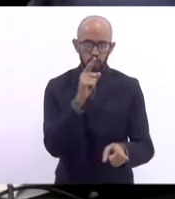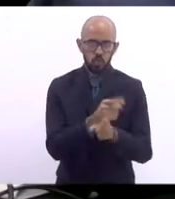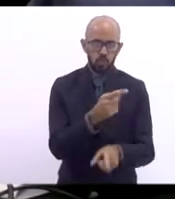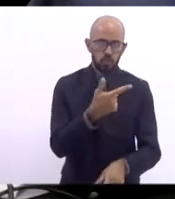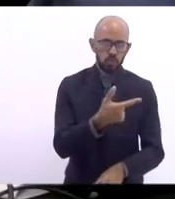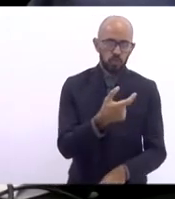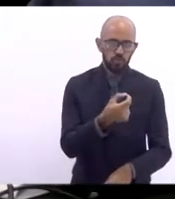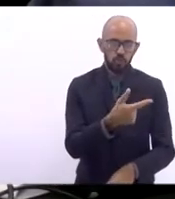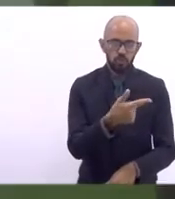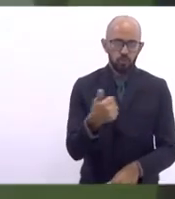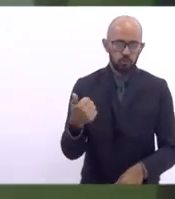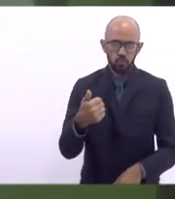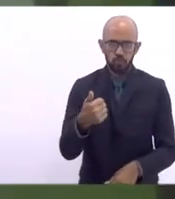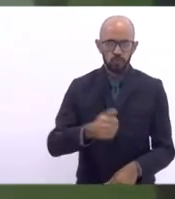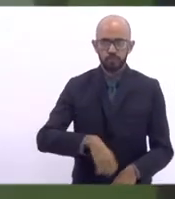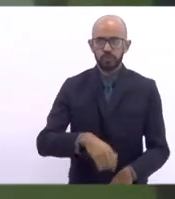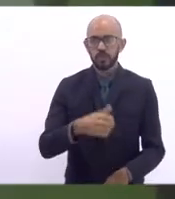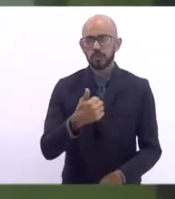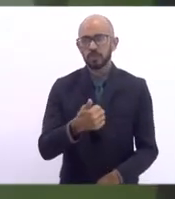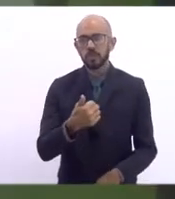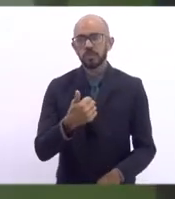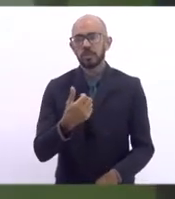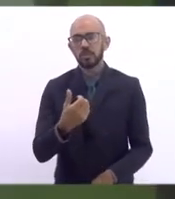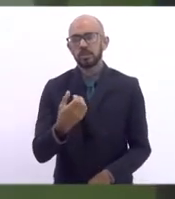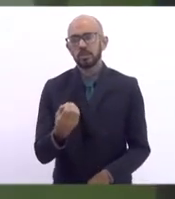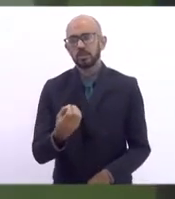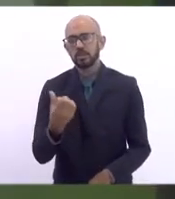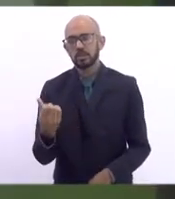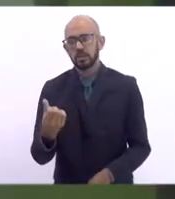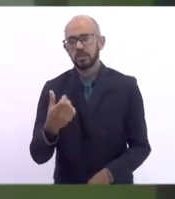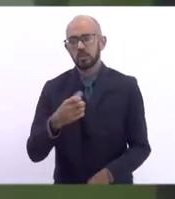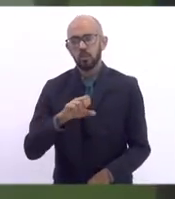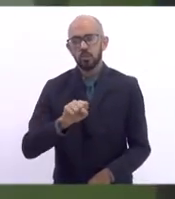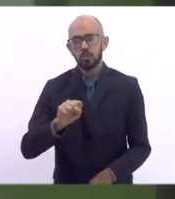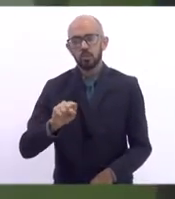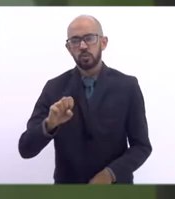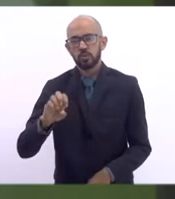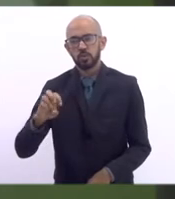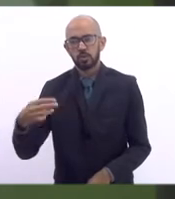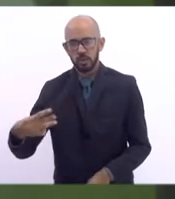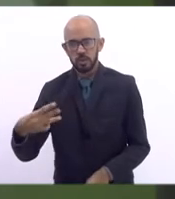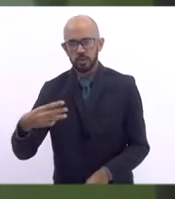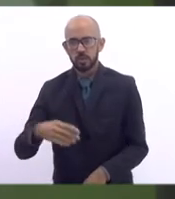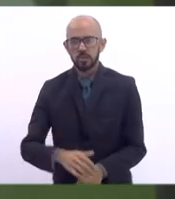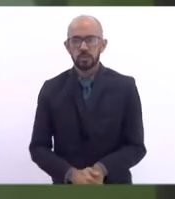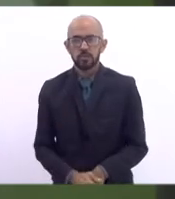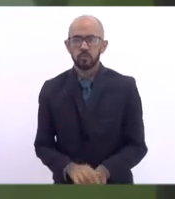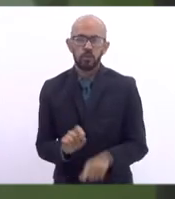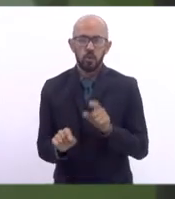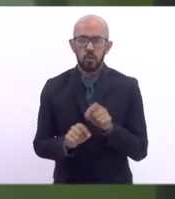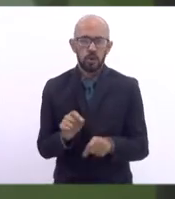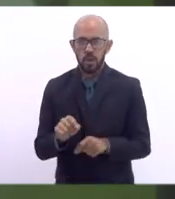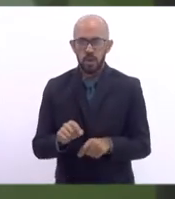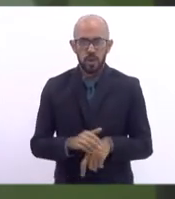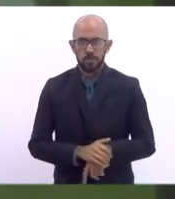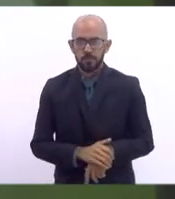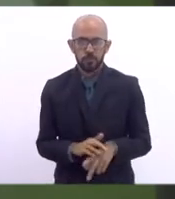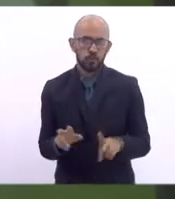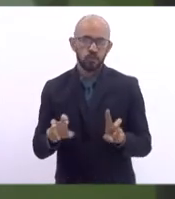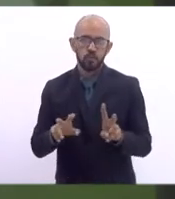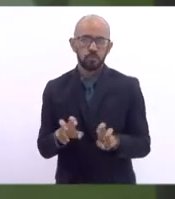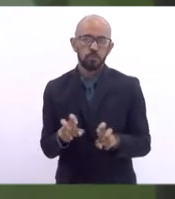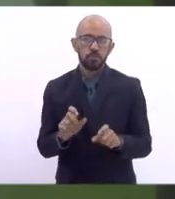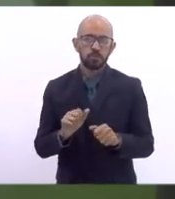2021 assento e6883 Essa é a em relação à